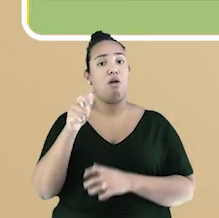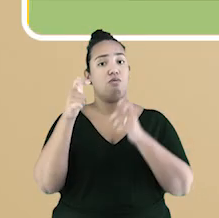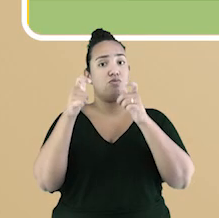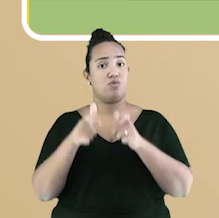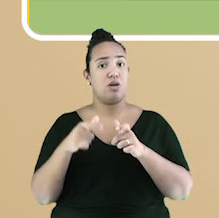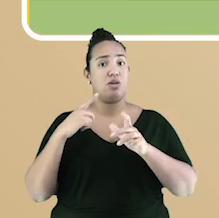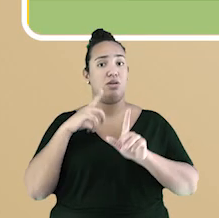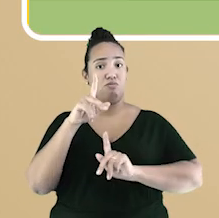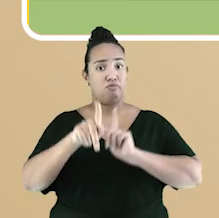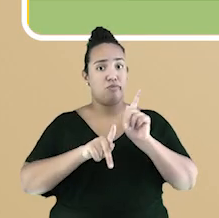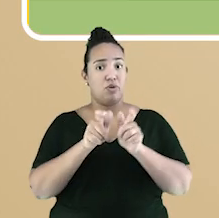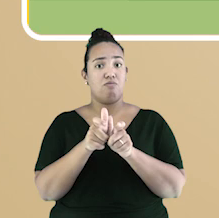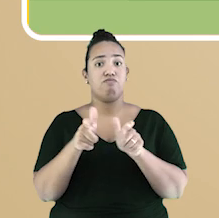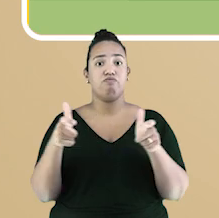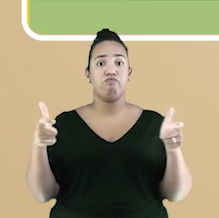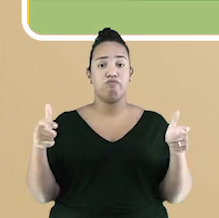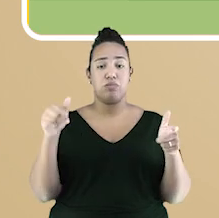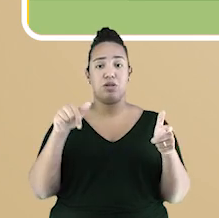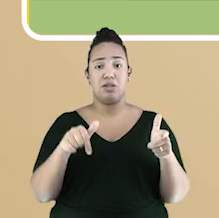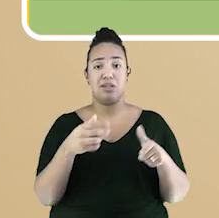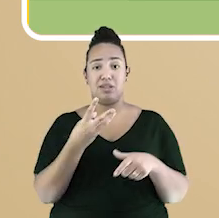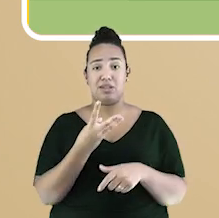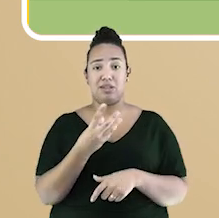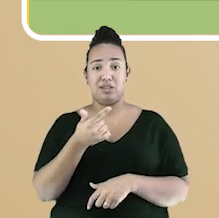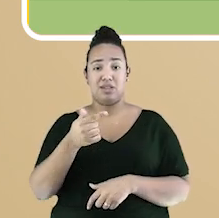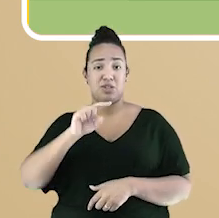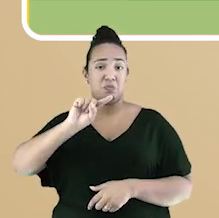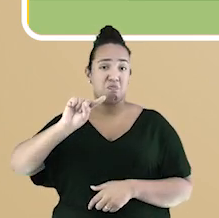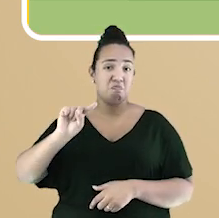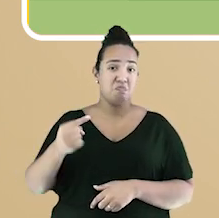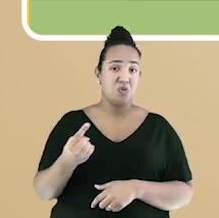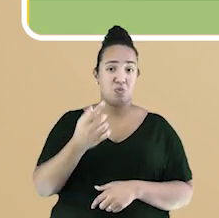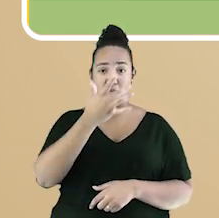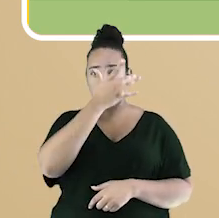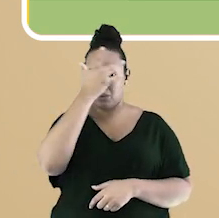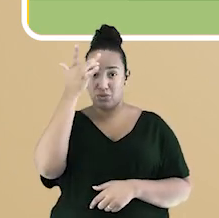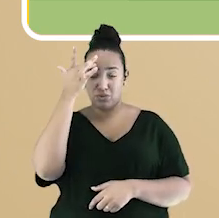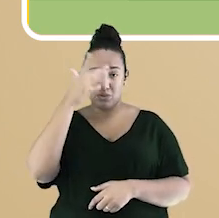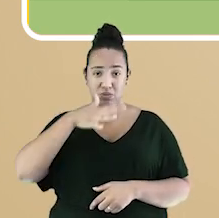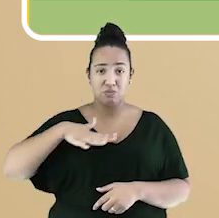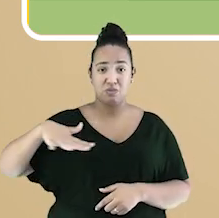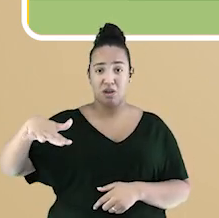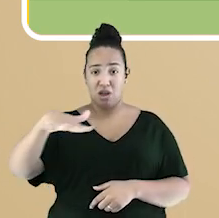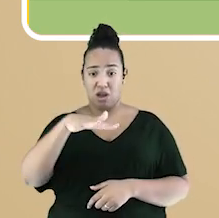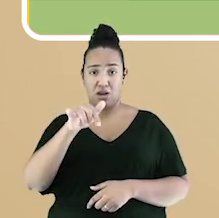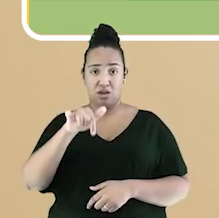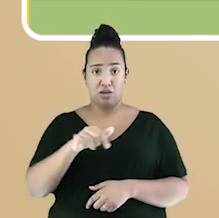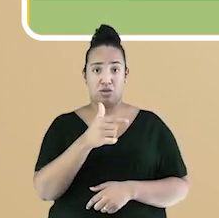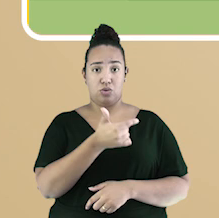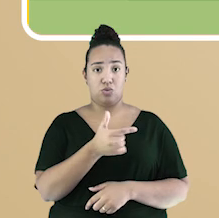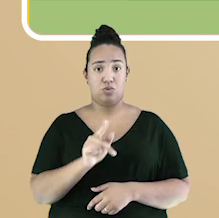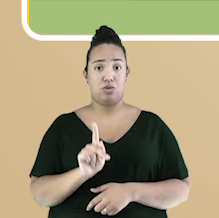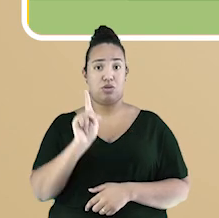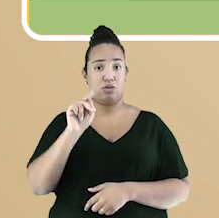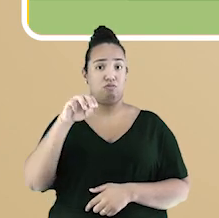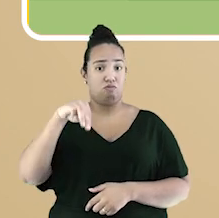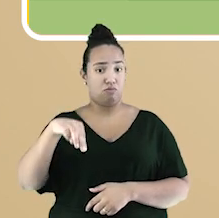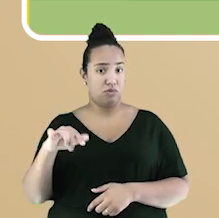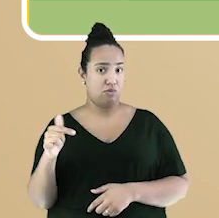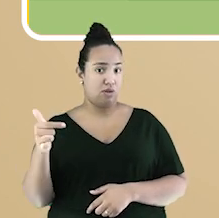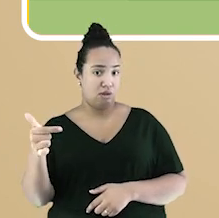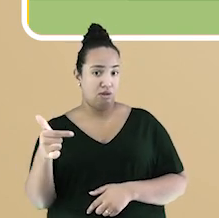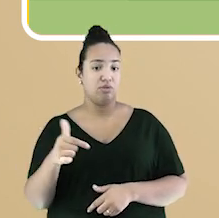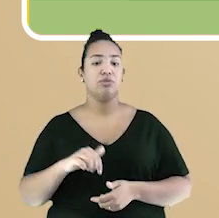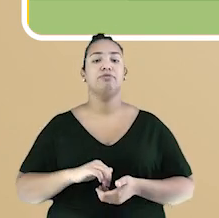superpovoado, com uma quantidade de aproximadamente 37 mil habitantes em uma área territorial de 2